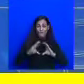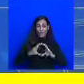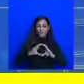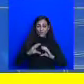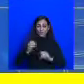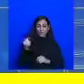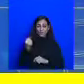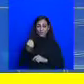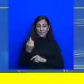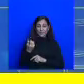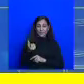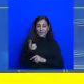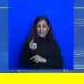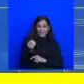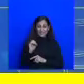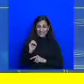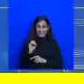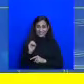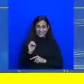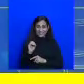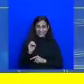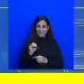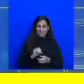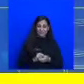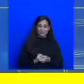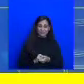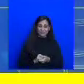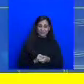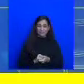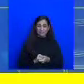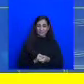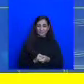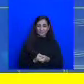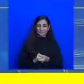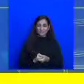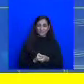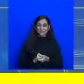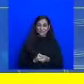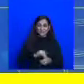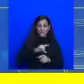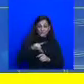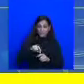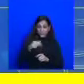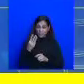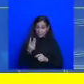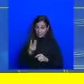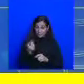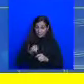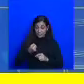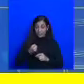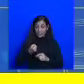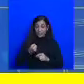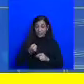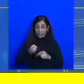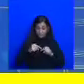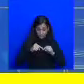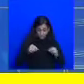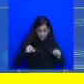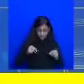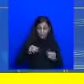número 60, branca 60. Foram sorteados 3 números, faltam